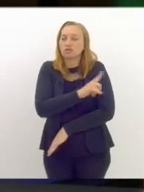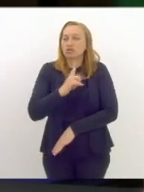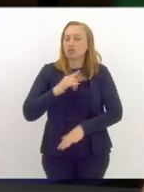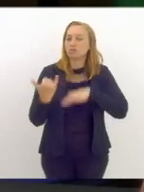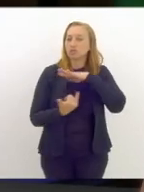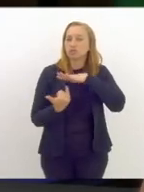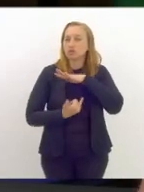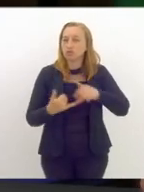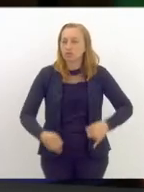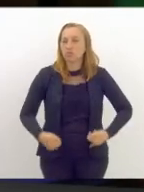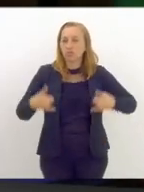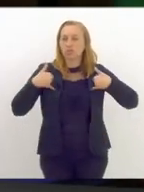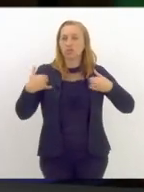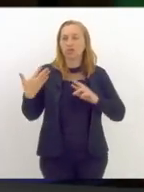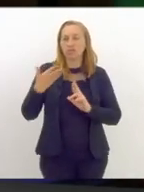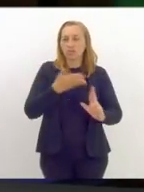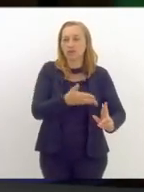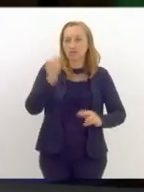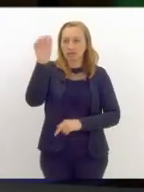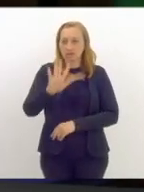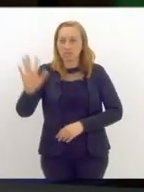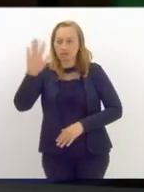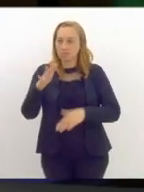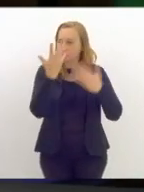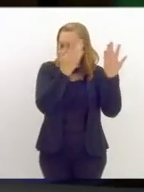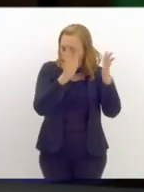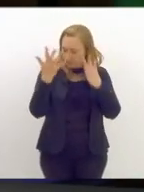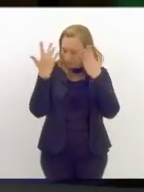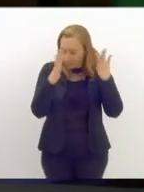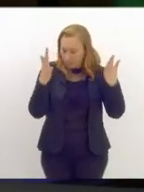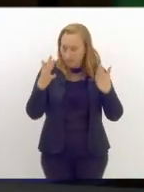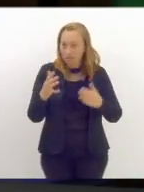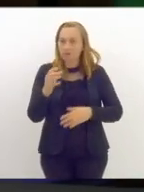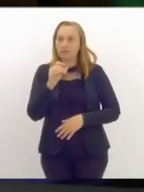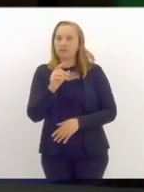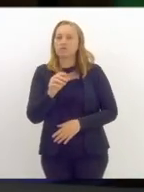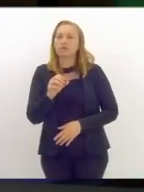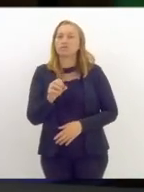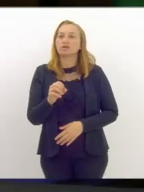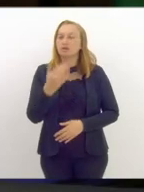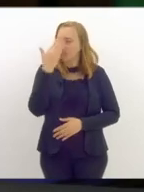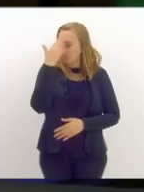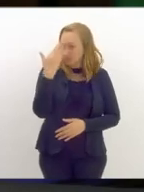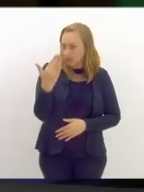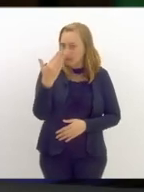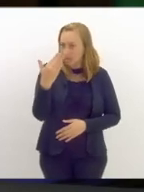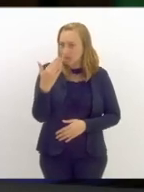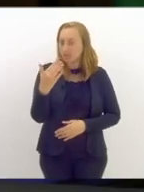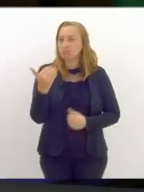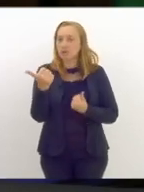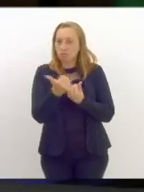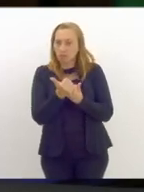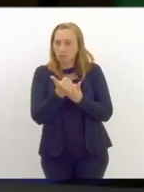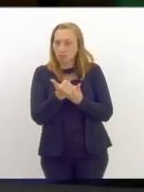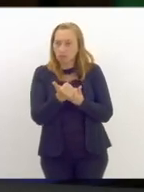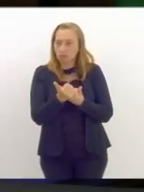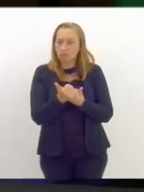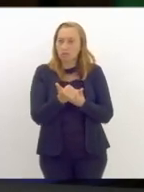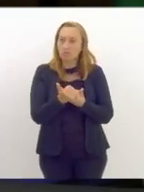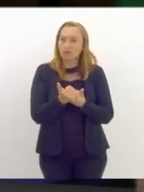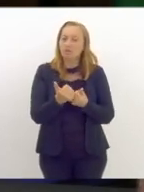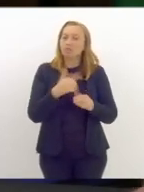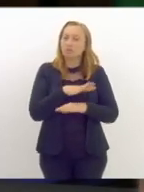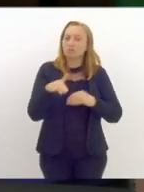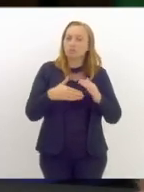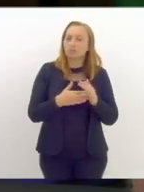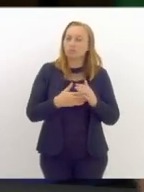é um orgulho e uma referência nacional. Parabéns, Dr. Schiep, muito obrigado pelo apoio, todos do